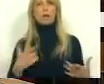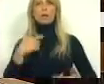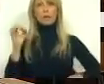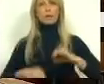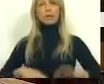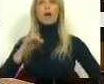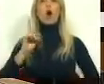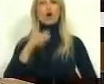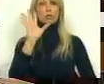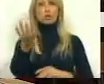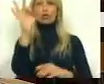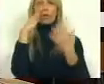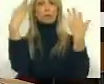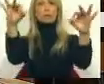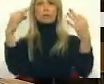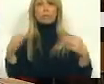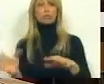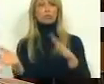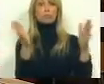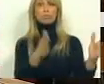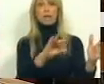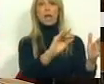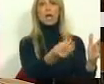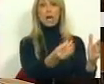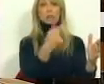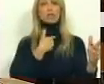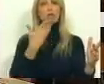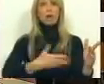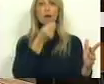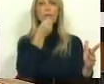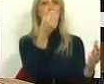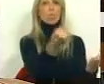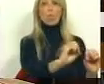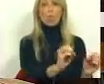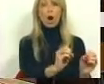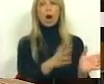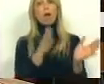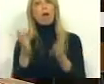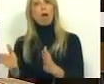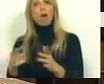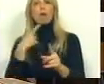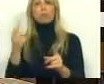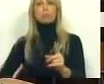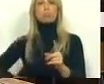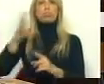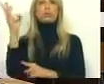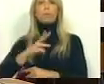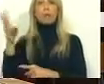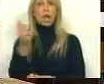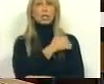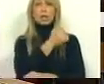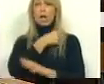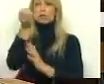é uma escolha simples, entre as crianças sem direito a alimentos, aqueles que às dezenas de milhar entregam as